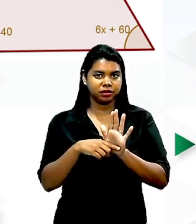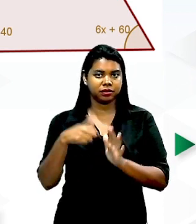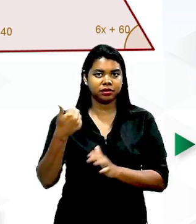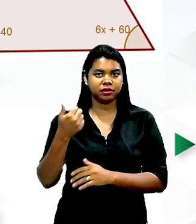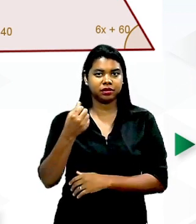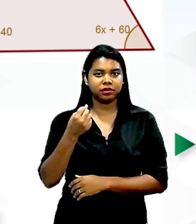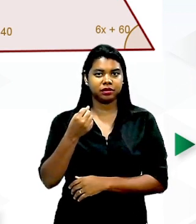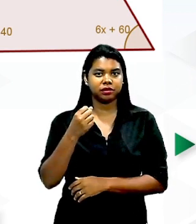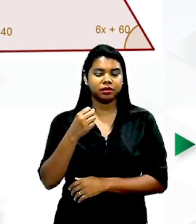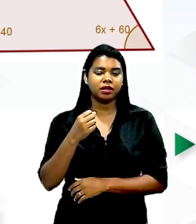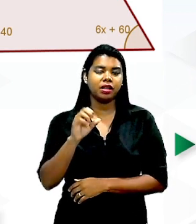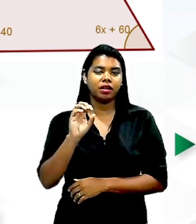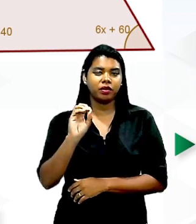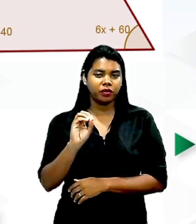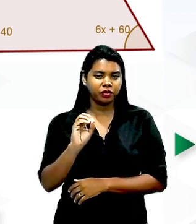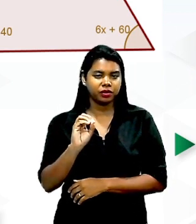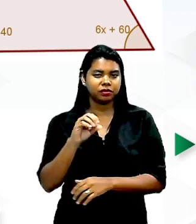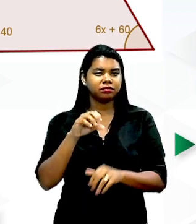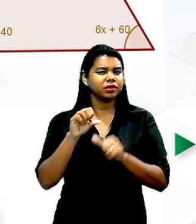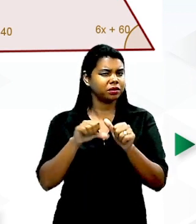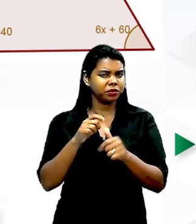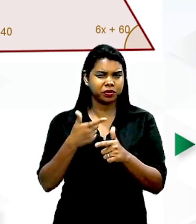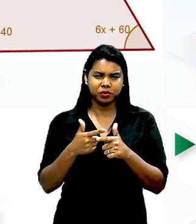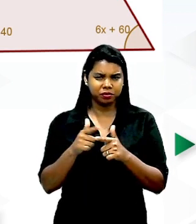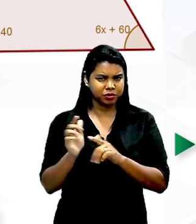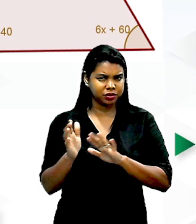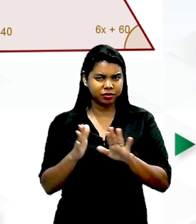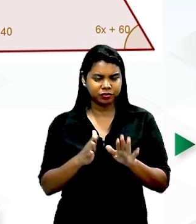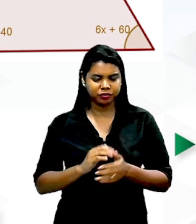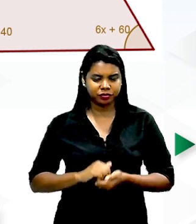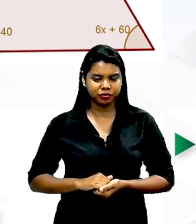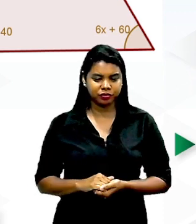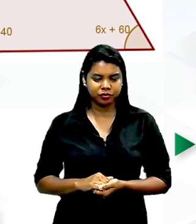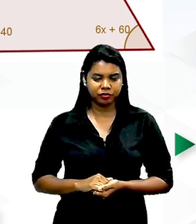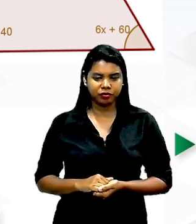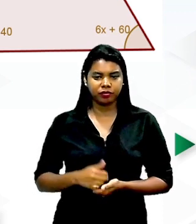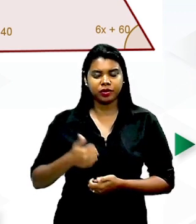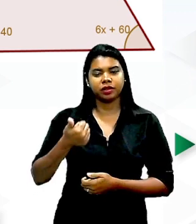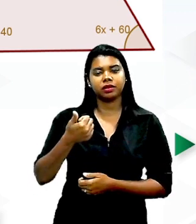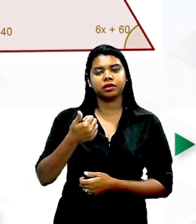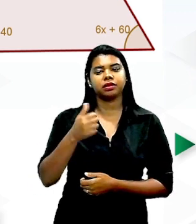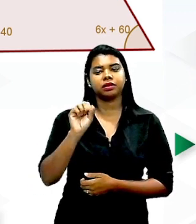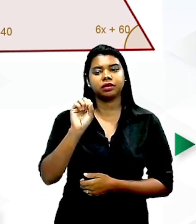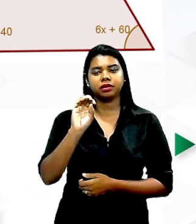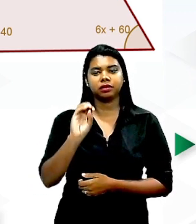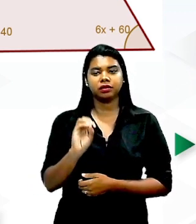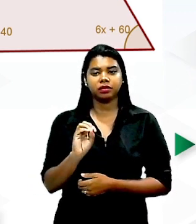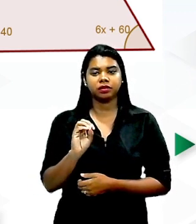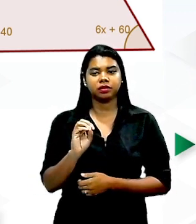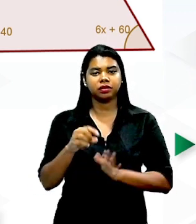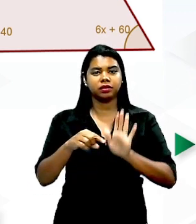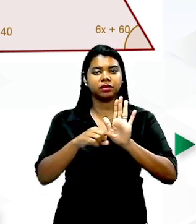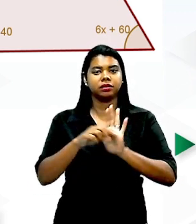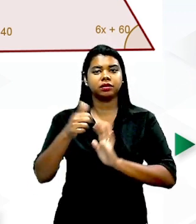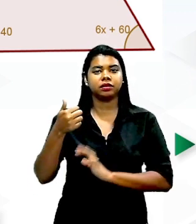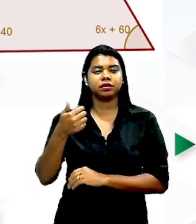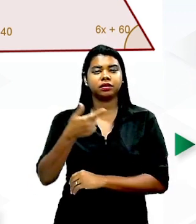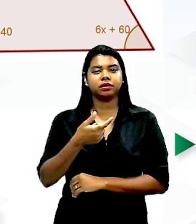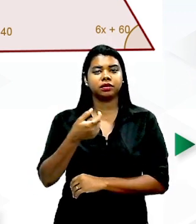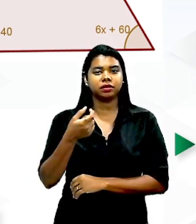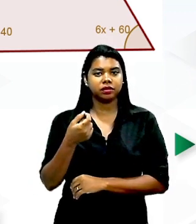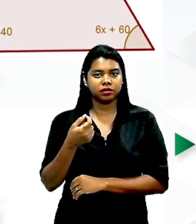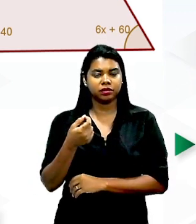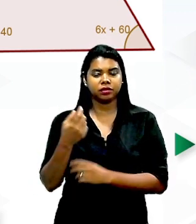180 menos 120. Eu troquei aí, não tem problema não, tá? Tanto faz ser 180 menos 120 graus igual a